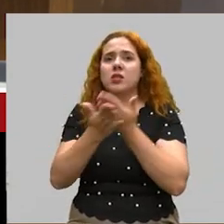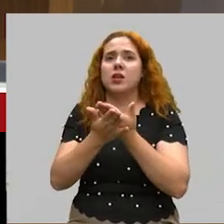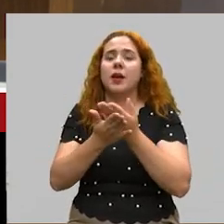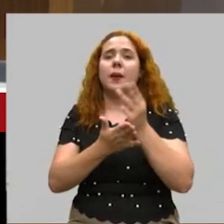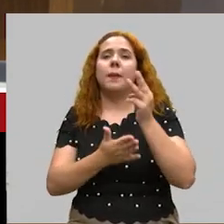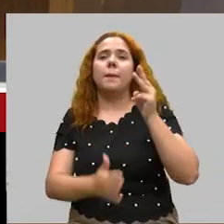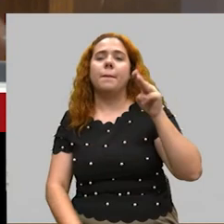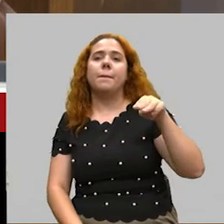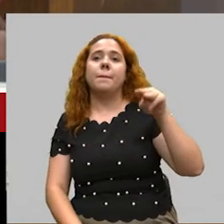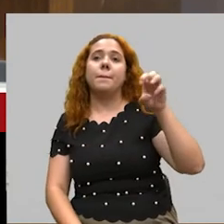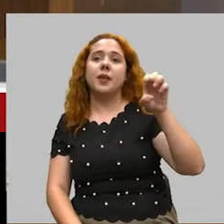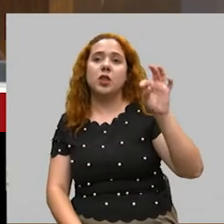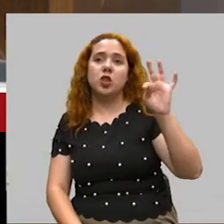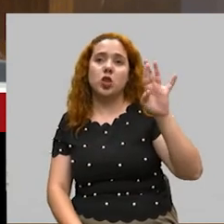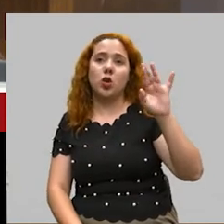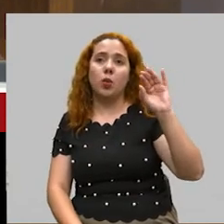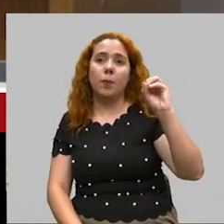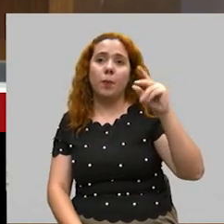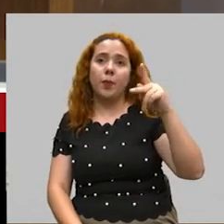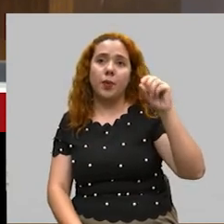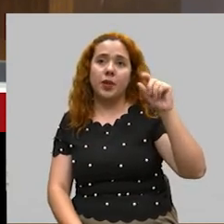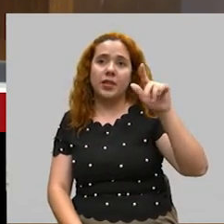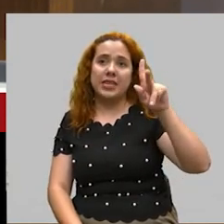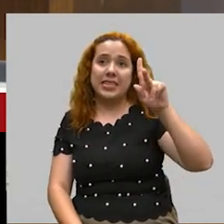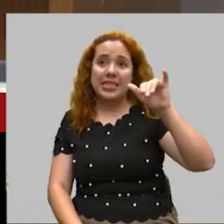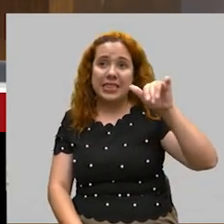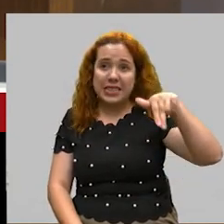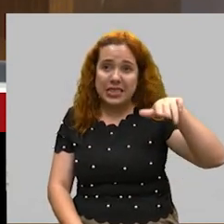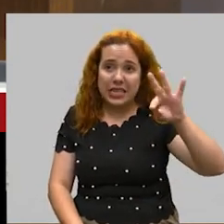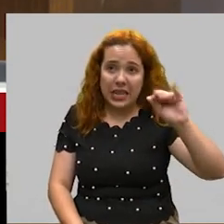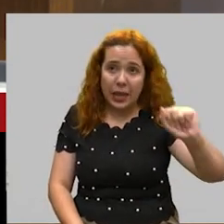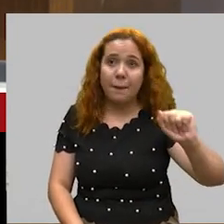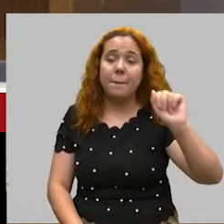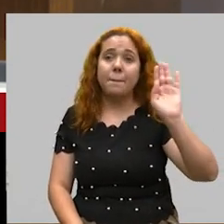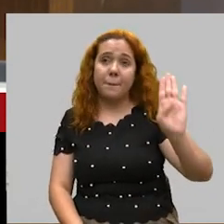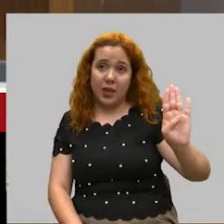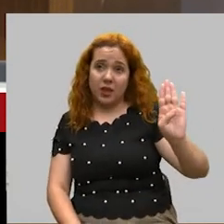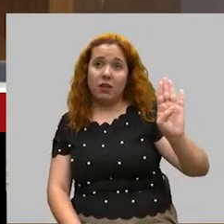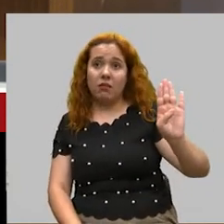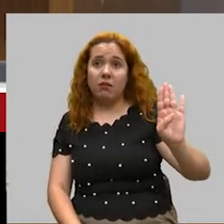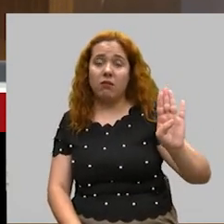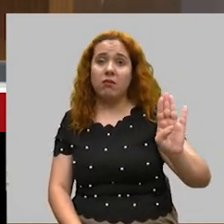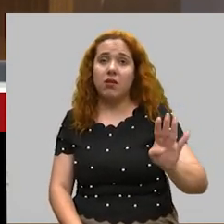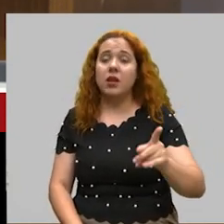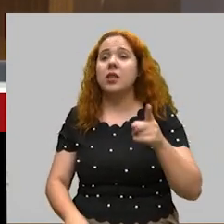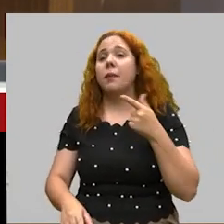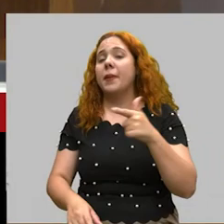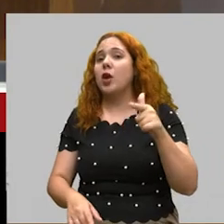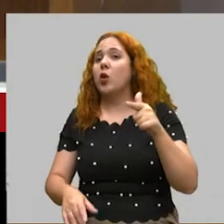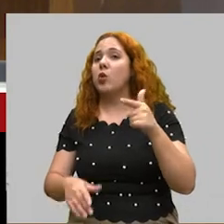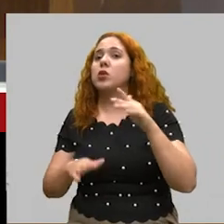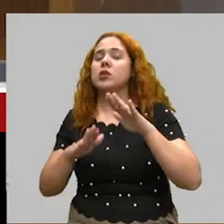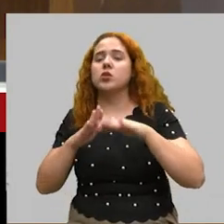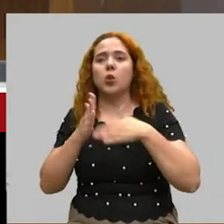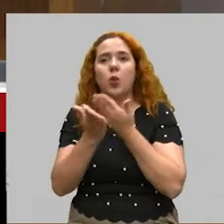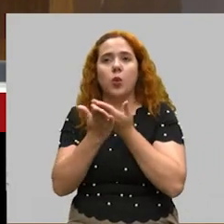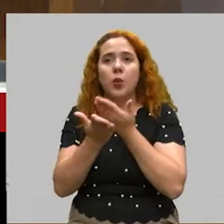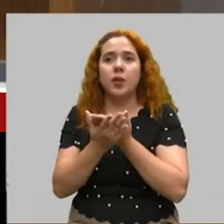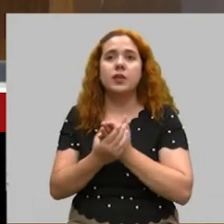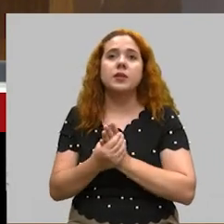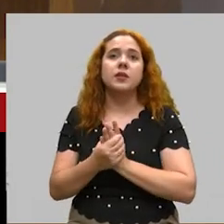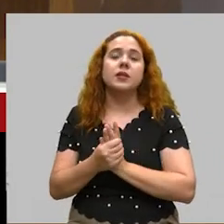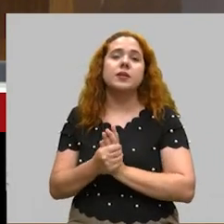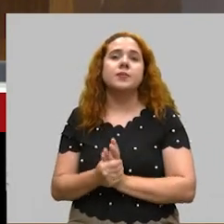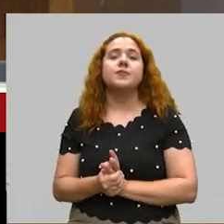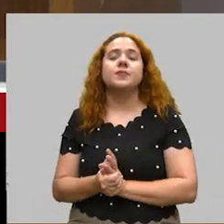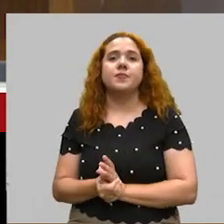outra em Juiz de Fora então Eh reconhecer parte da da experiência que vocês já têm com esse trabalho da pedagogia da alternância ouvi-los E